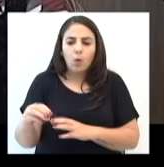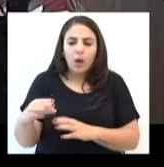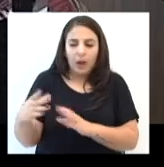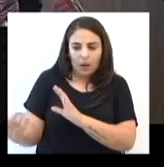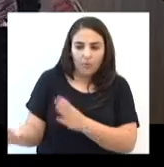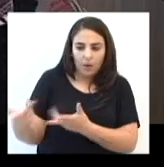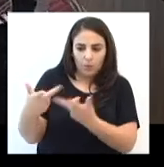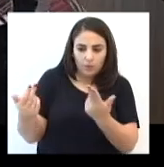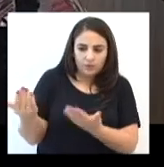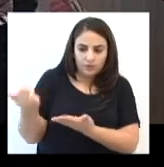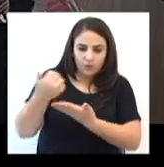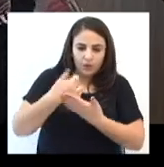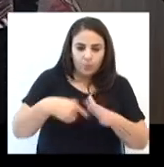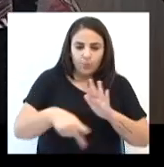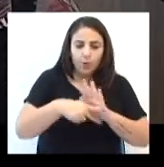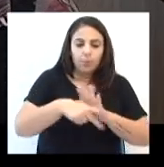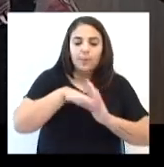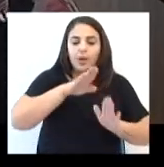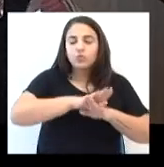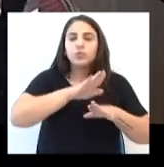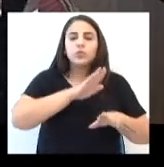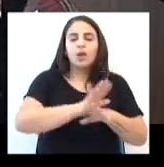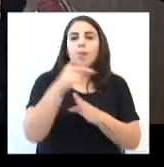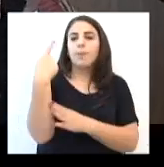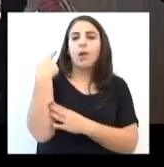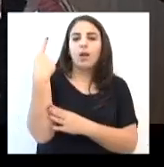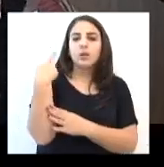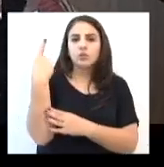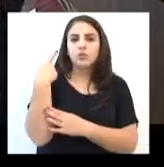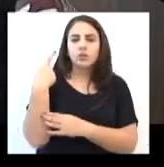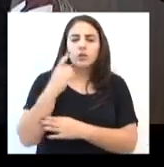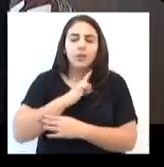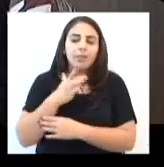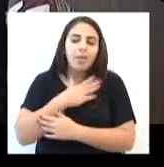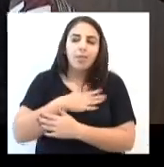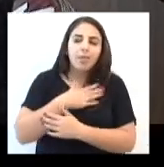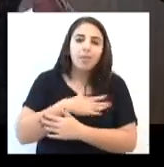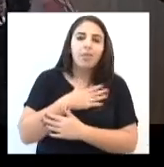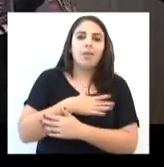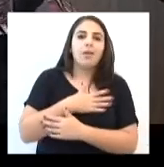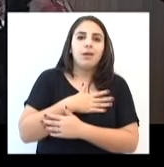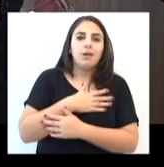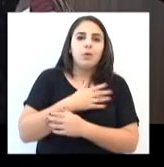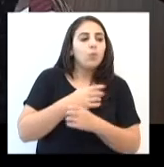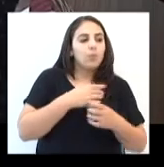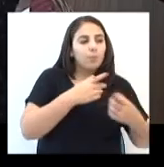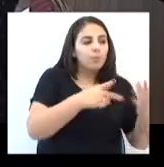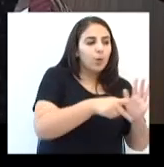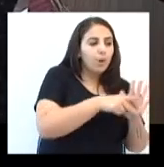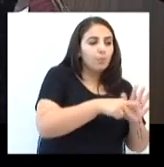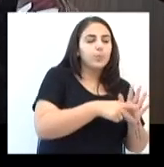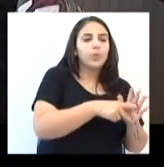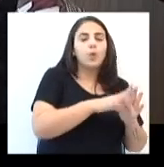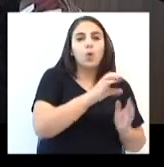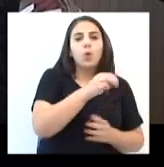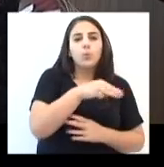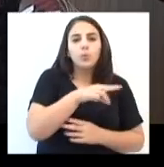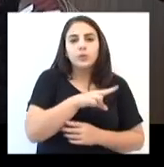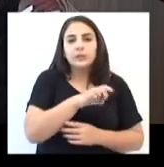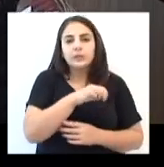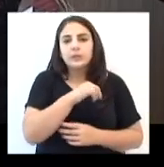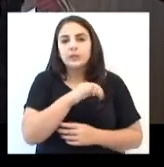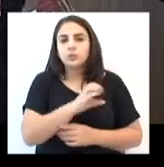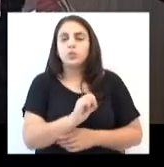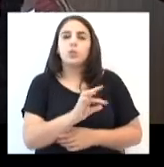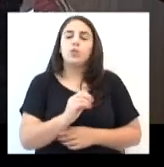para privilegiar os partidos que tenham uma simpatia com esquerda ou uma simpatia mais comunista,